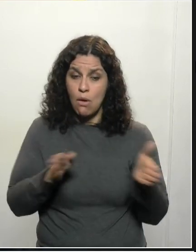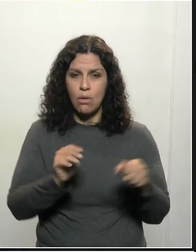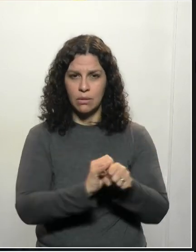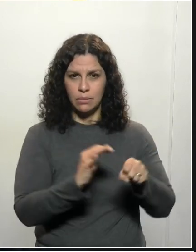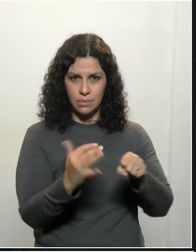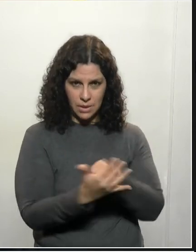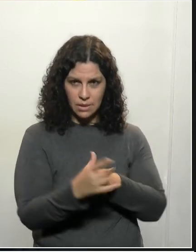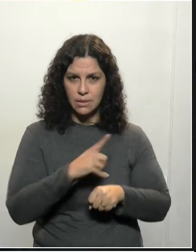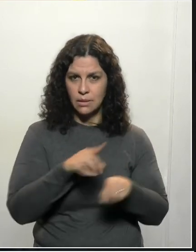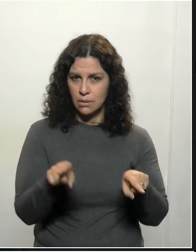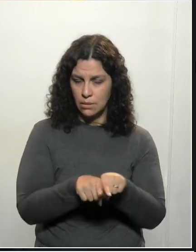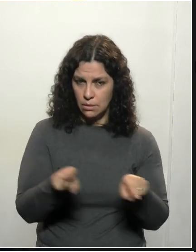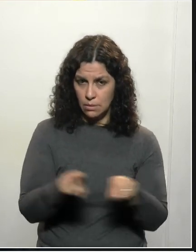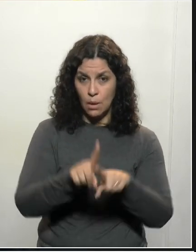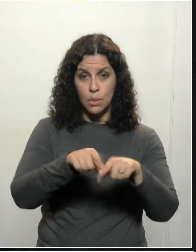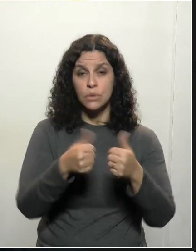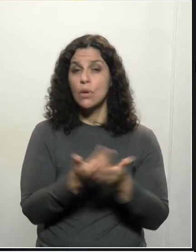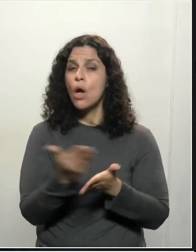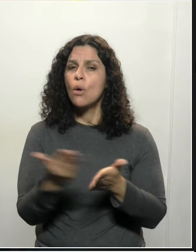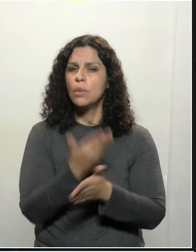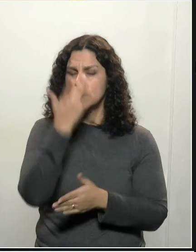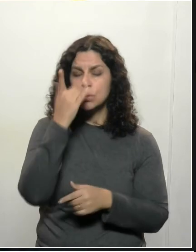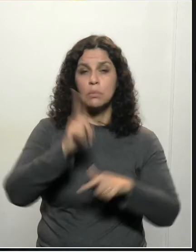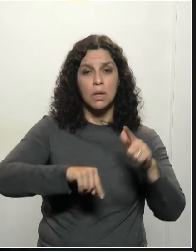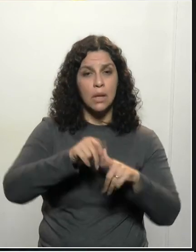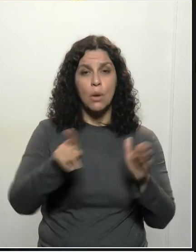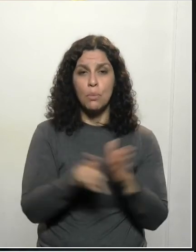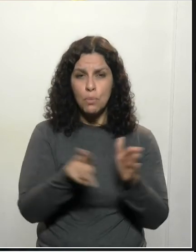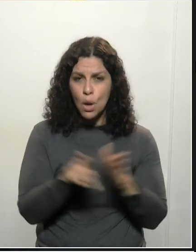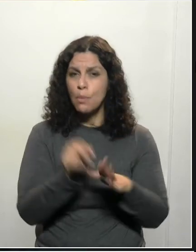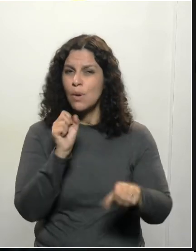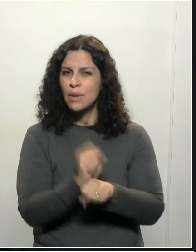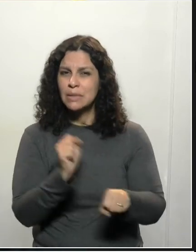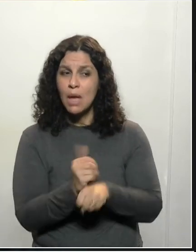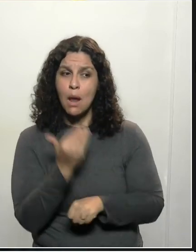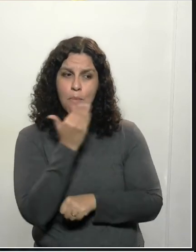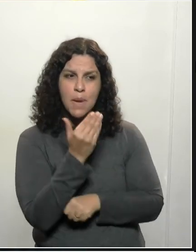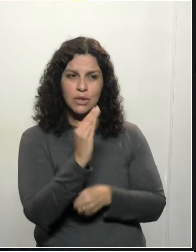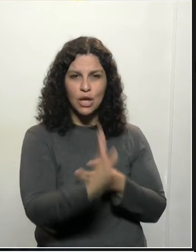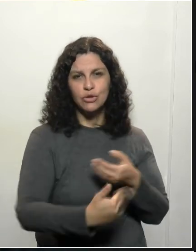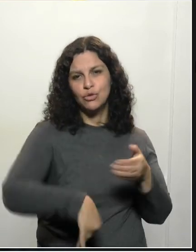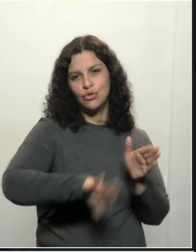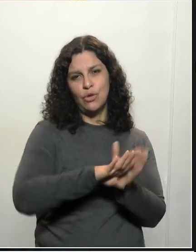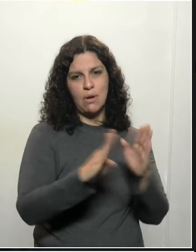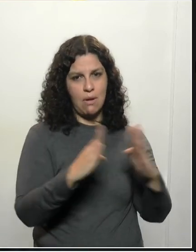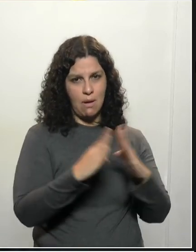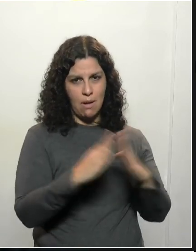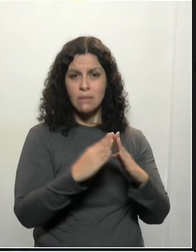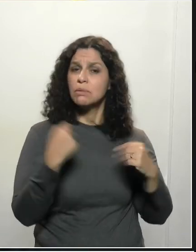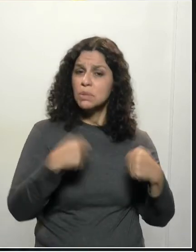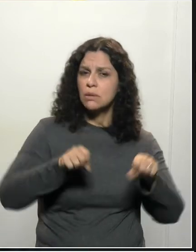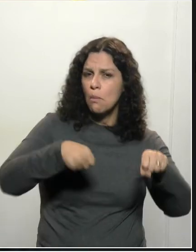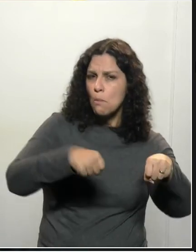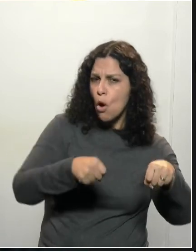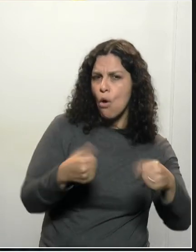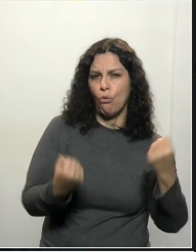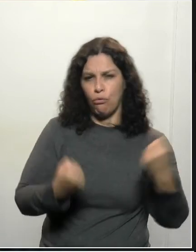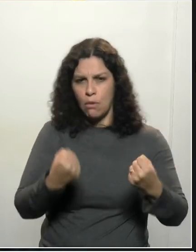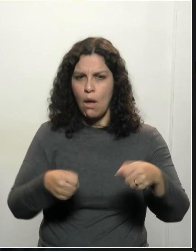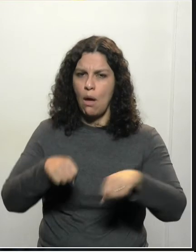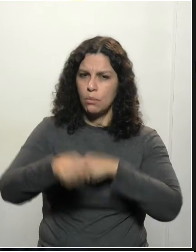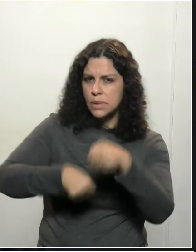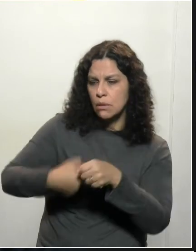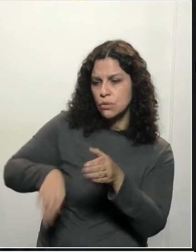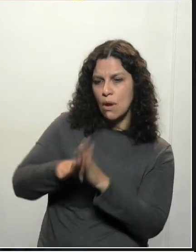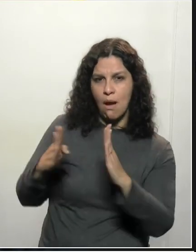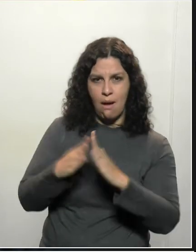de pandemia que vivemos, muitos produtos passaram a demandar esse tipo de serviço para chegar ao consumidor final. E isso vem